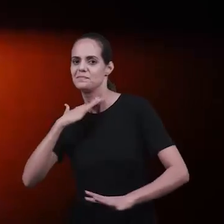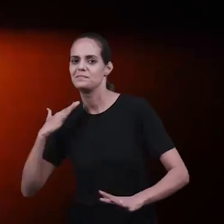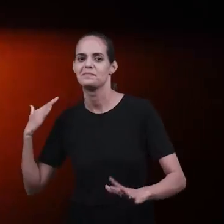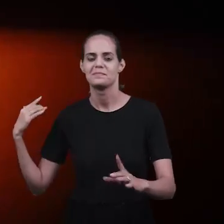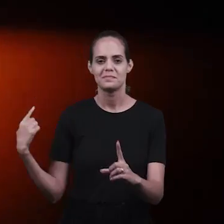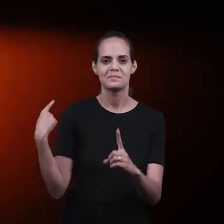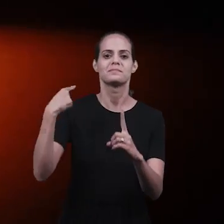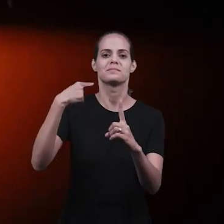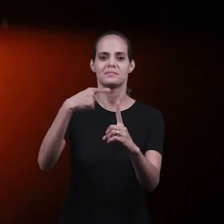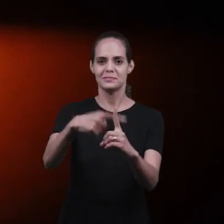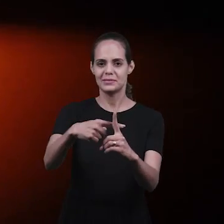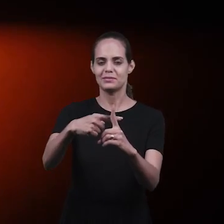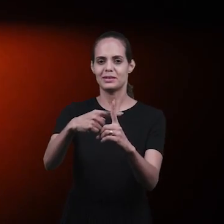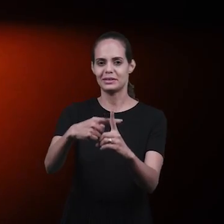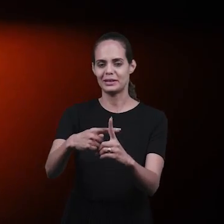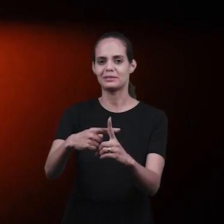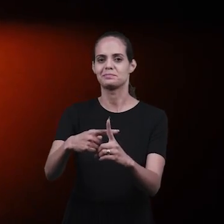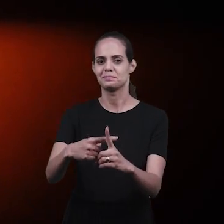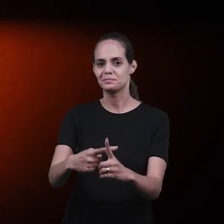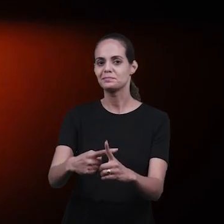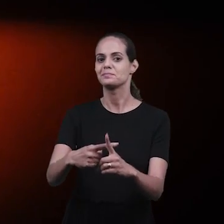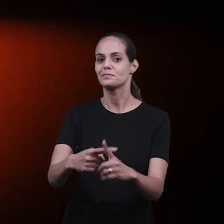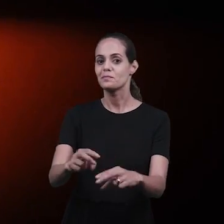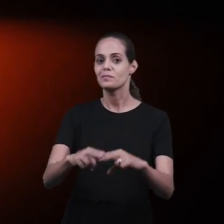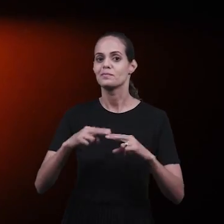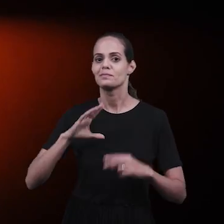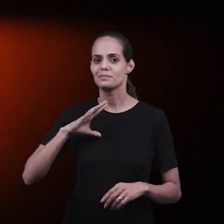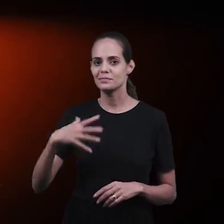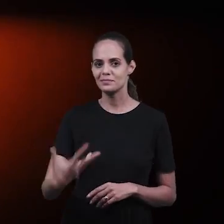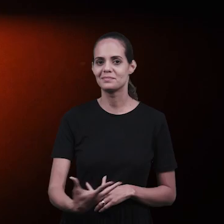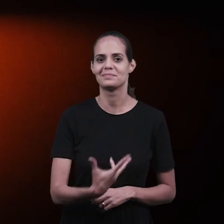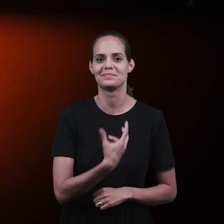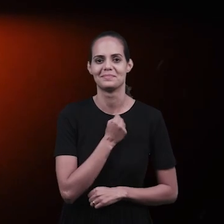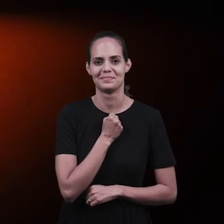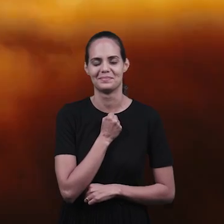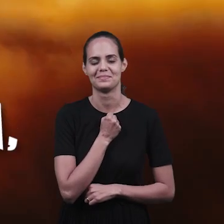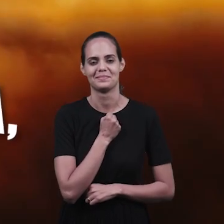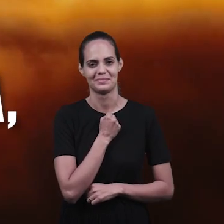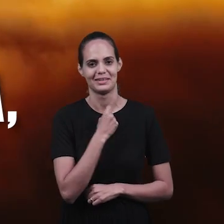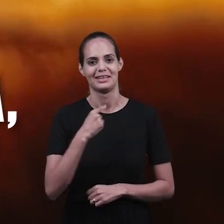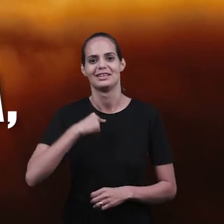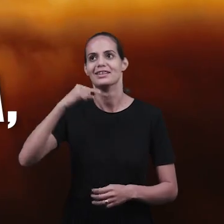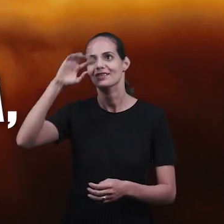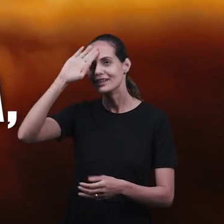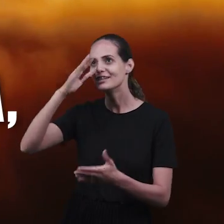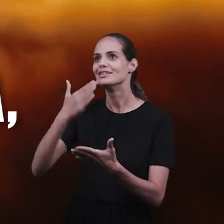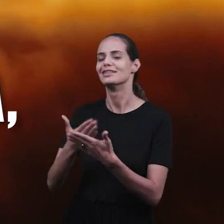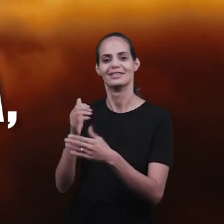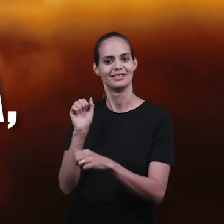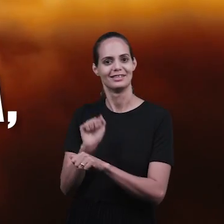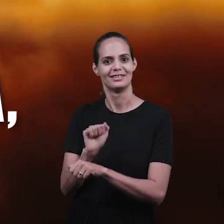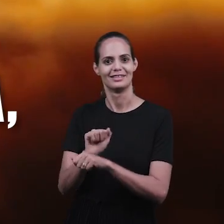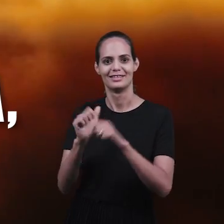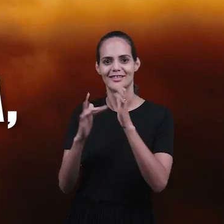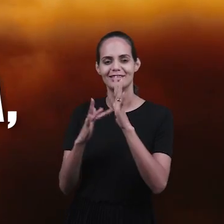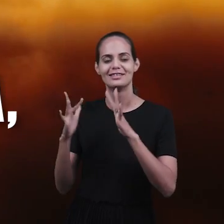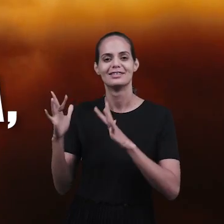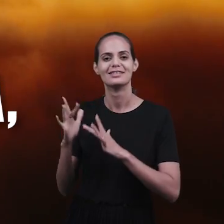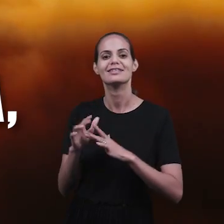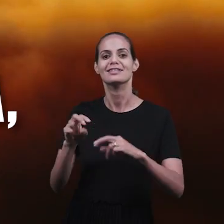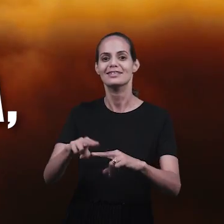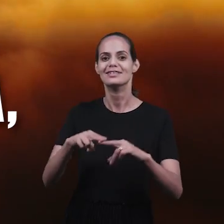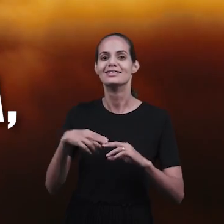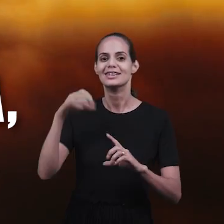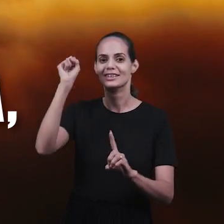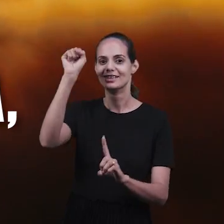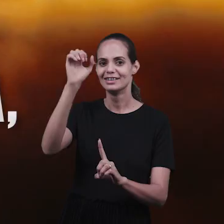salvar. Tão somente nele espero sim e sempre esperarei, pois por sua imensa graça